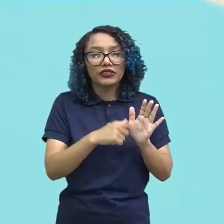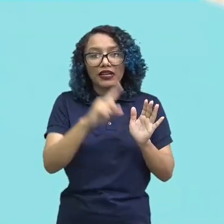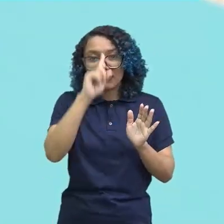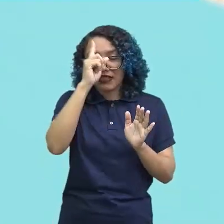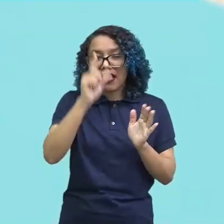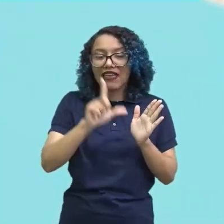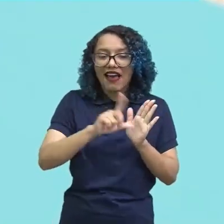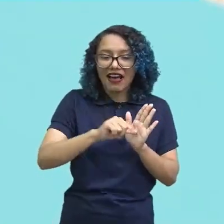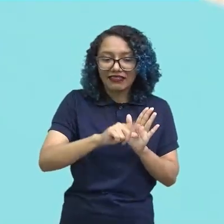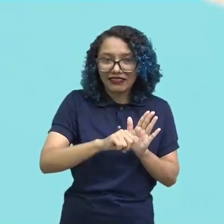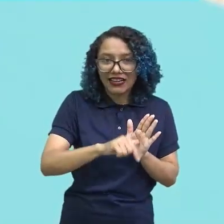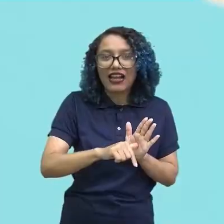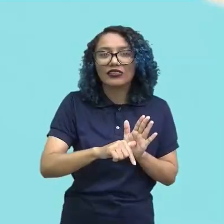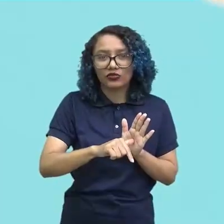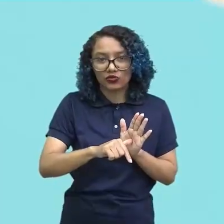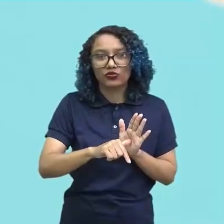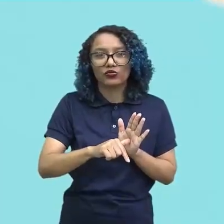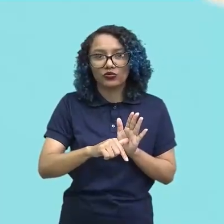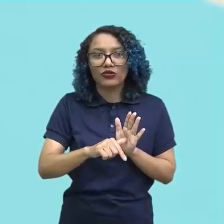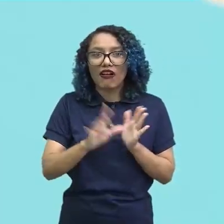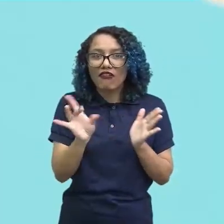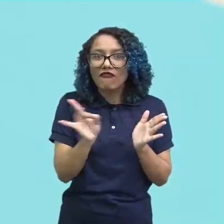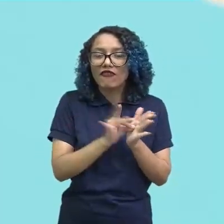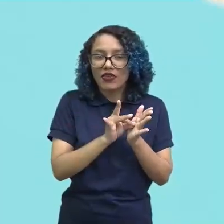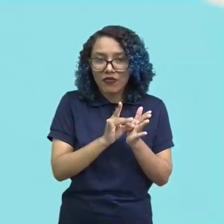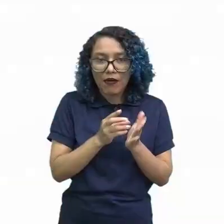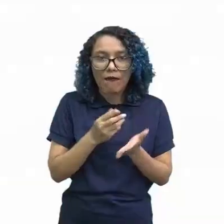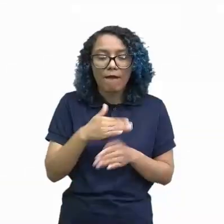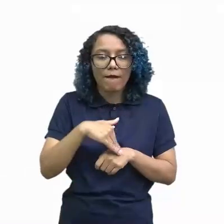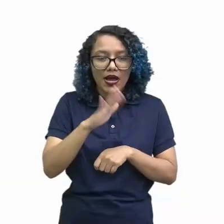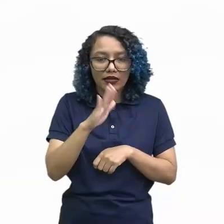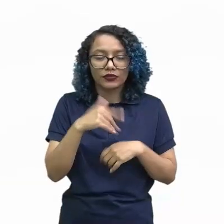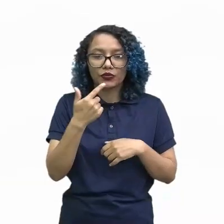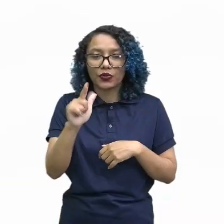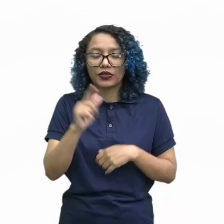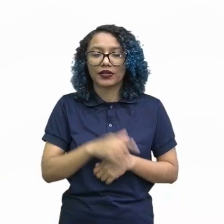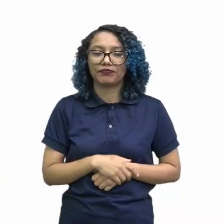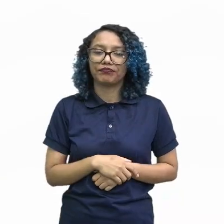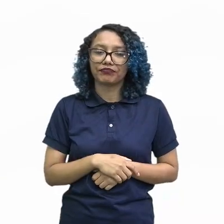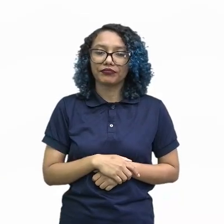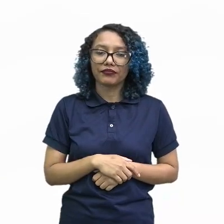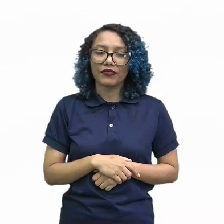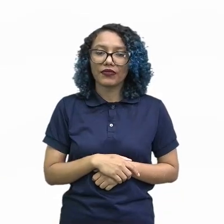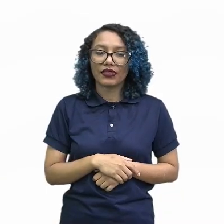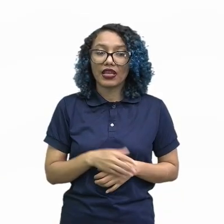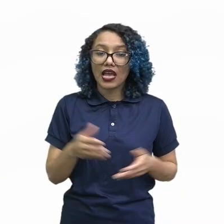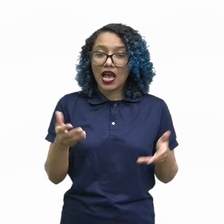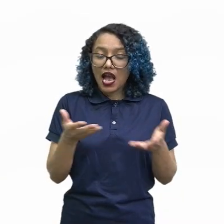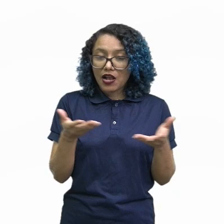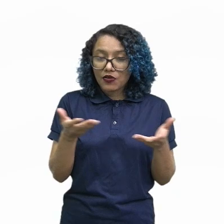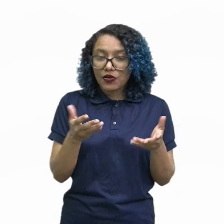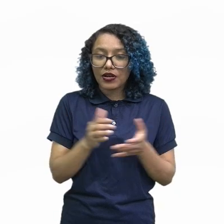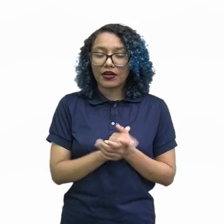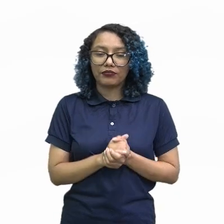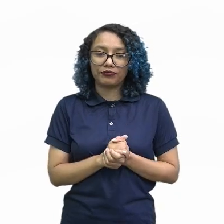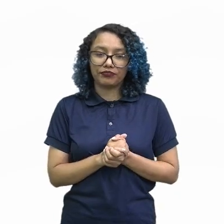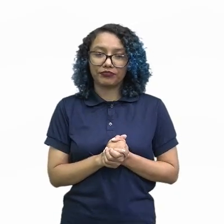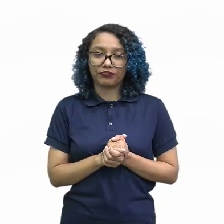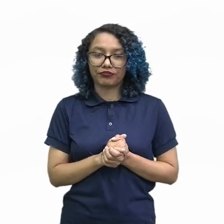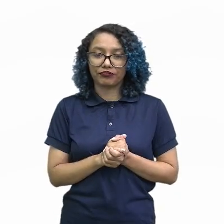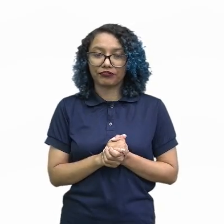de atraso. Ok? Vamos seguir? A próxima figura de linguagem, gente, é uma figura de linguagem caracterizada